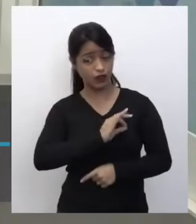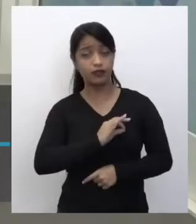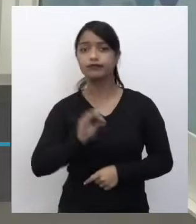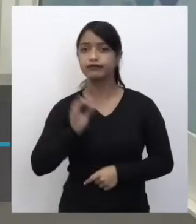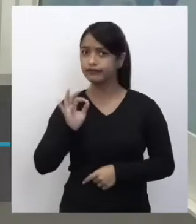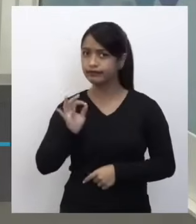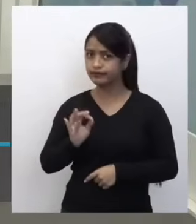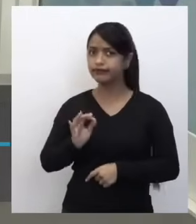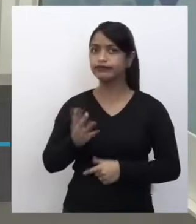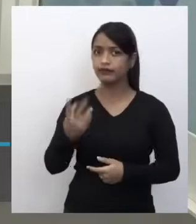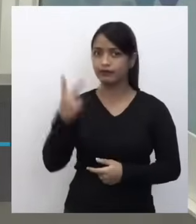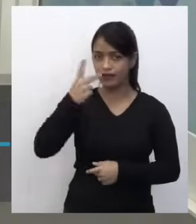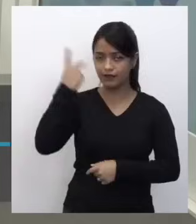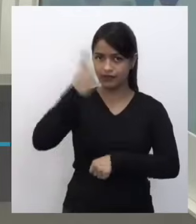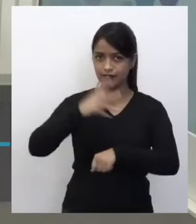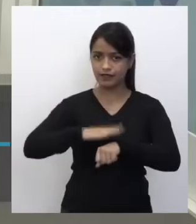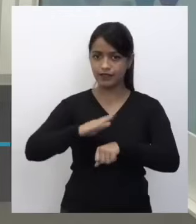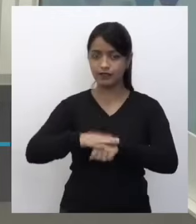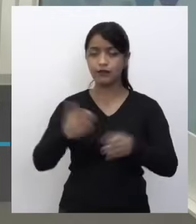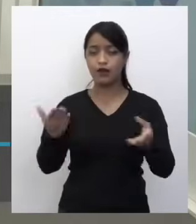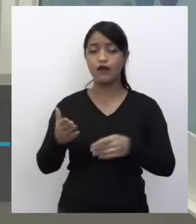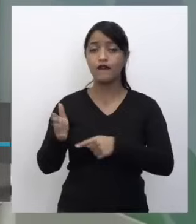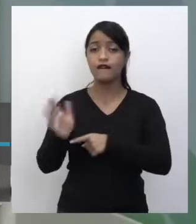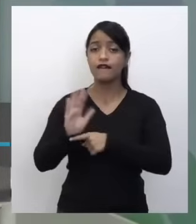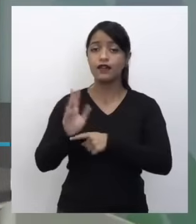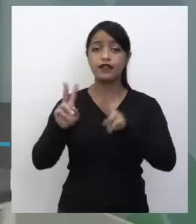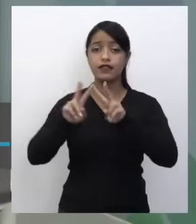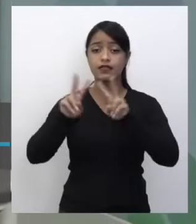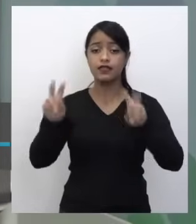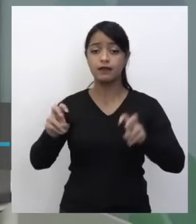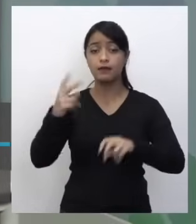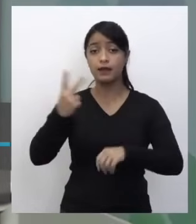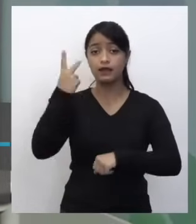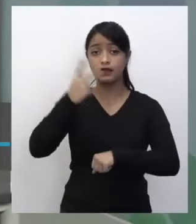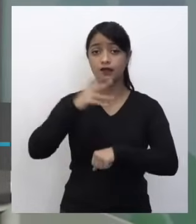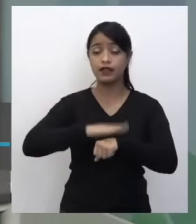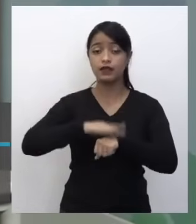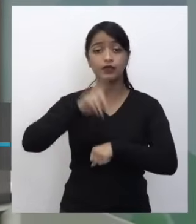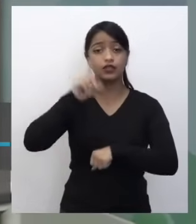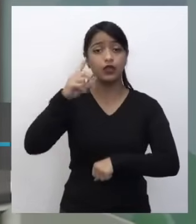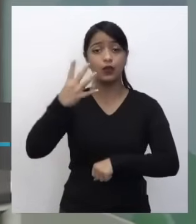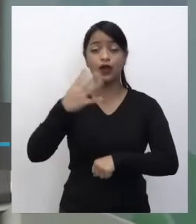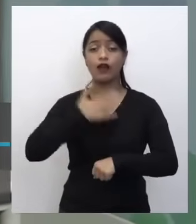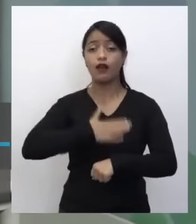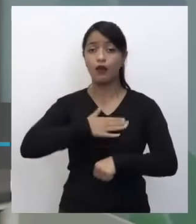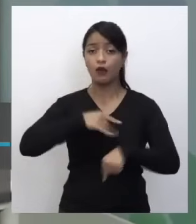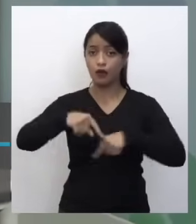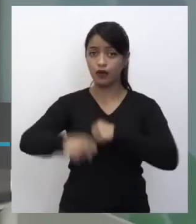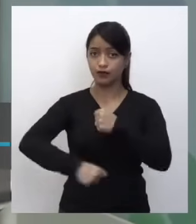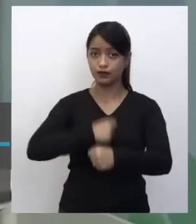previsão de tempo, vamos ver um vídeo rapidinho falando da previsão do tempo do dia 4 de agosto desse ano. Vamos lá.